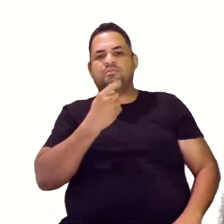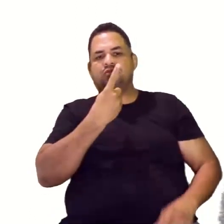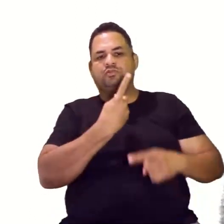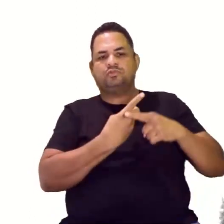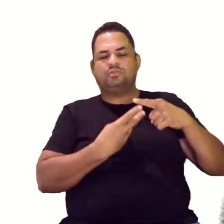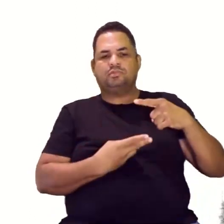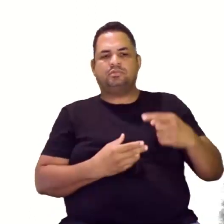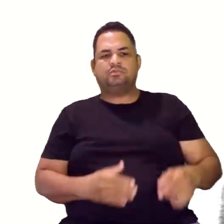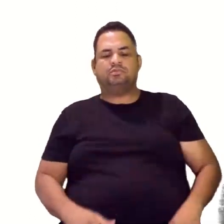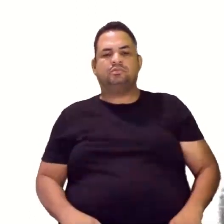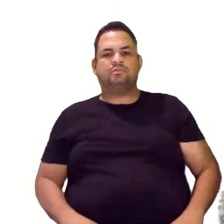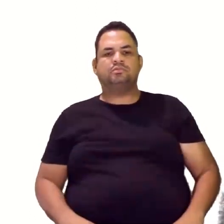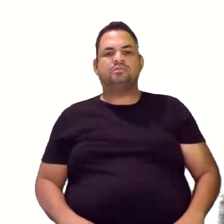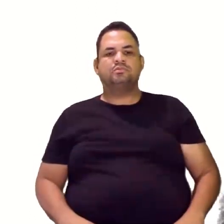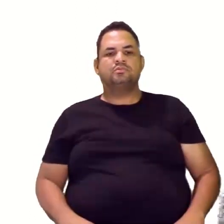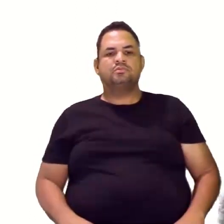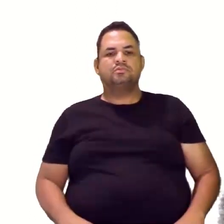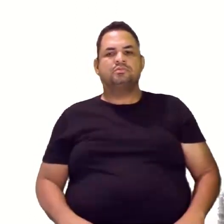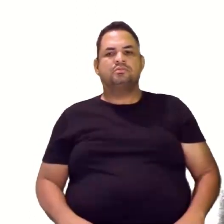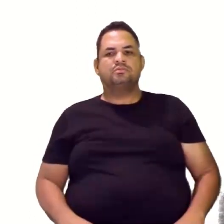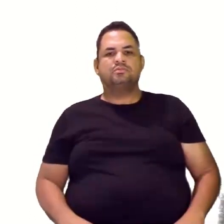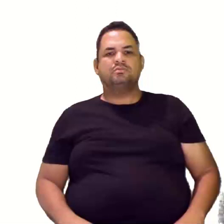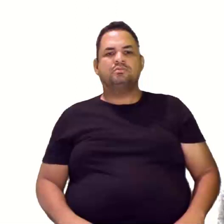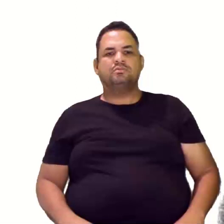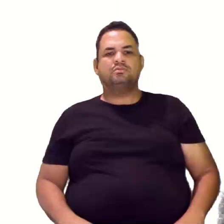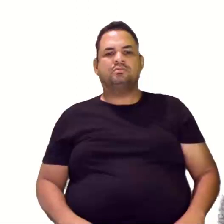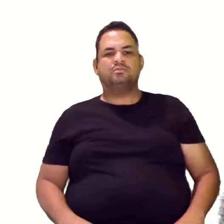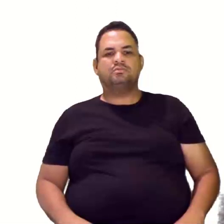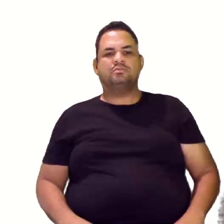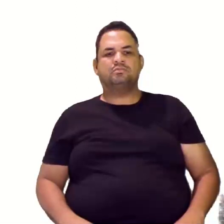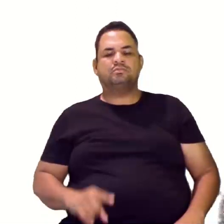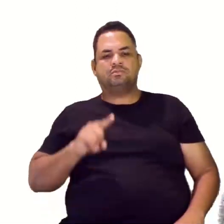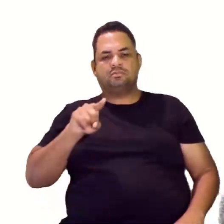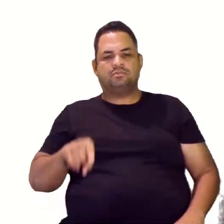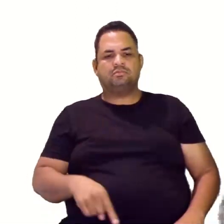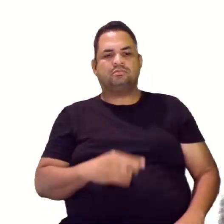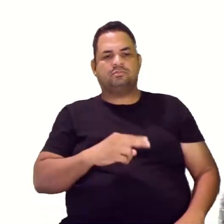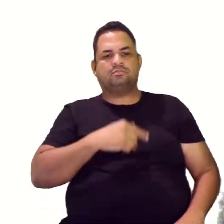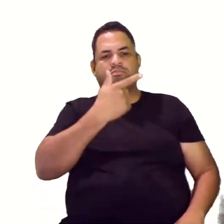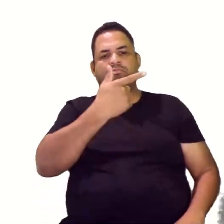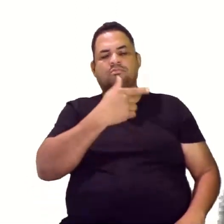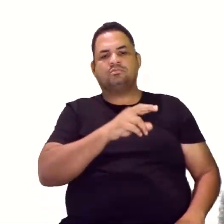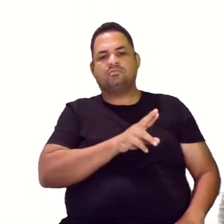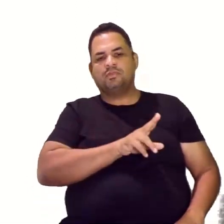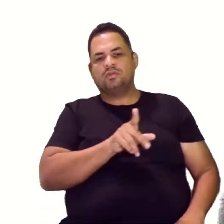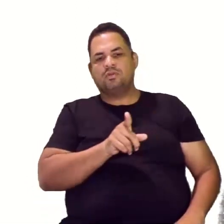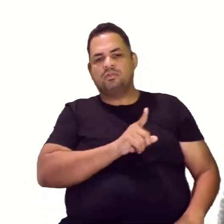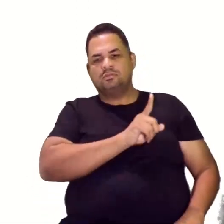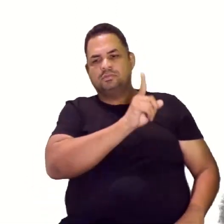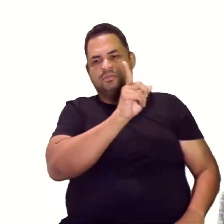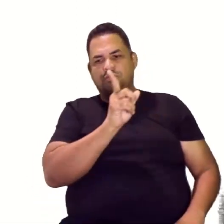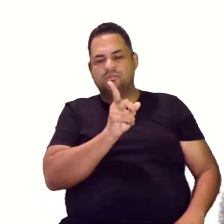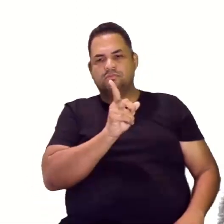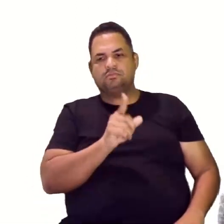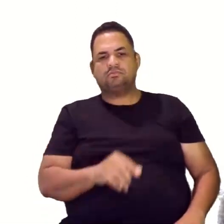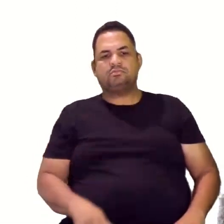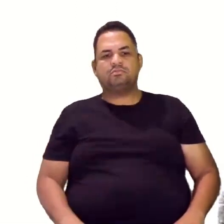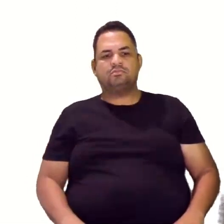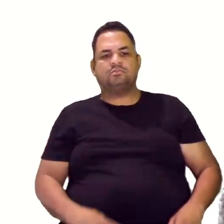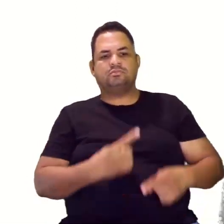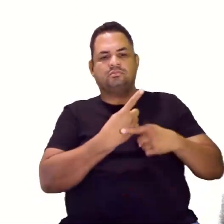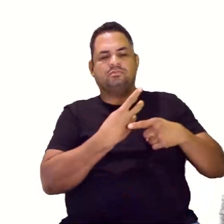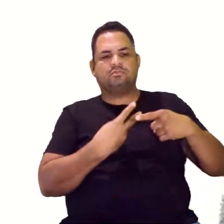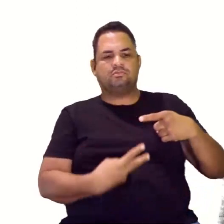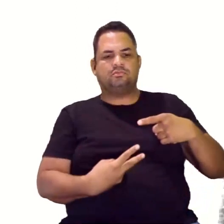sobre 2. Vamos fazer o nosso giro? Vamos. Vamos lá. Esse elevado a esse é tem que ser igual a esse, né? Então, 1